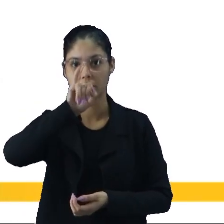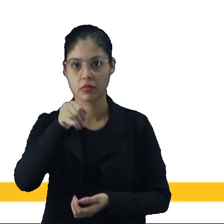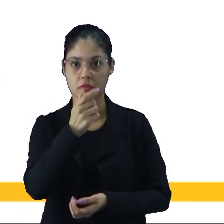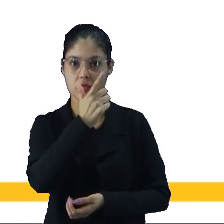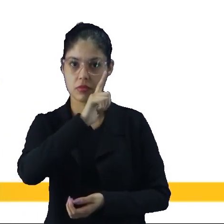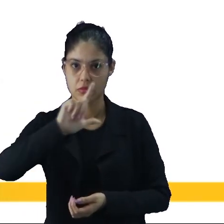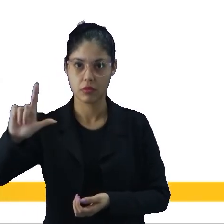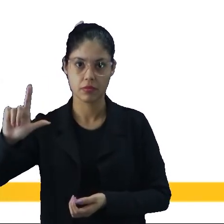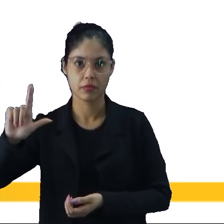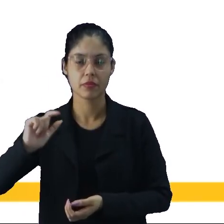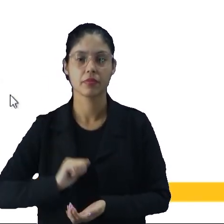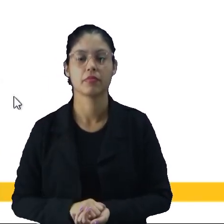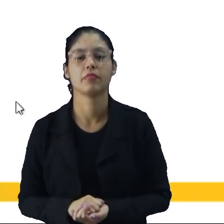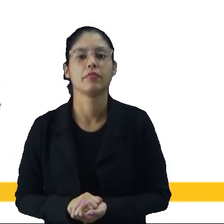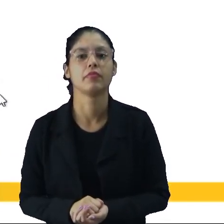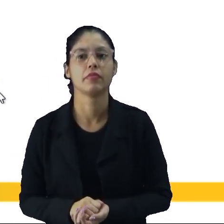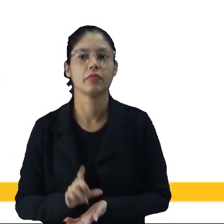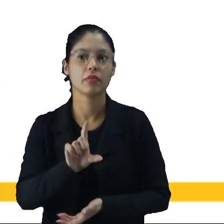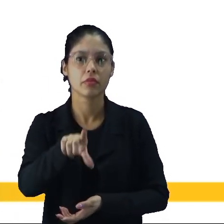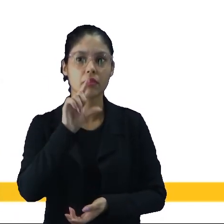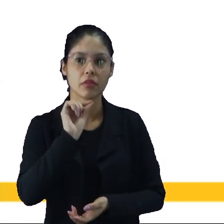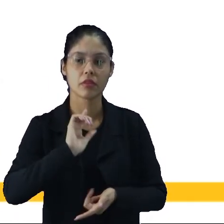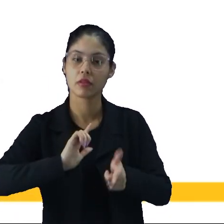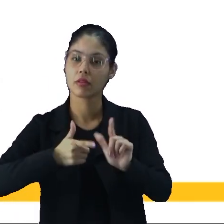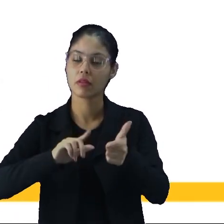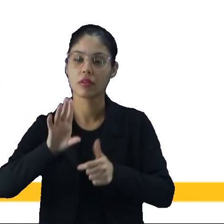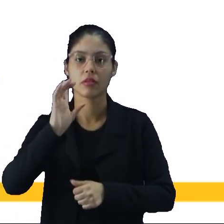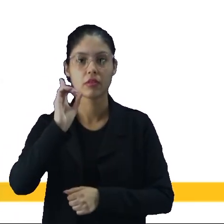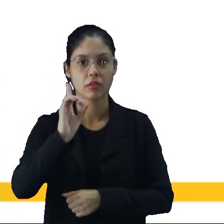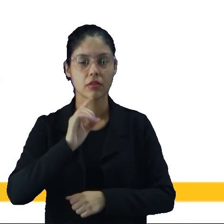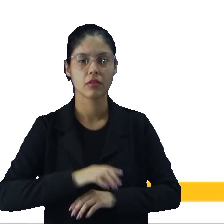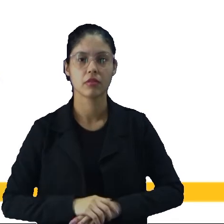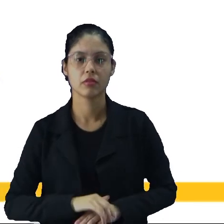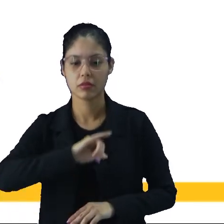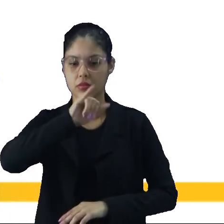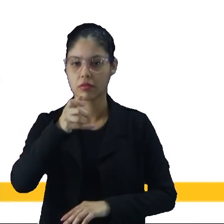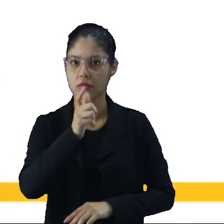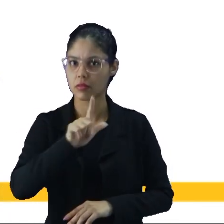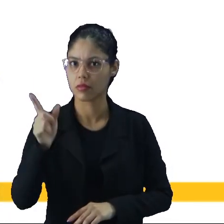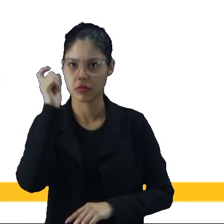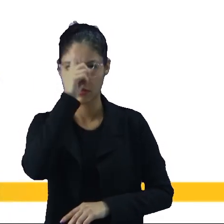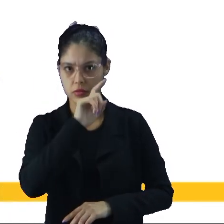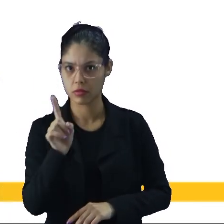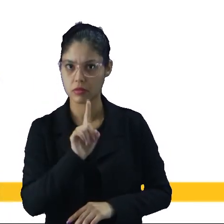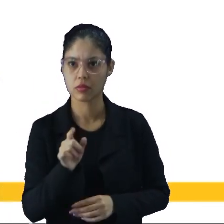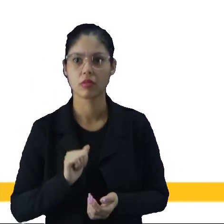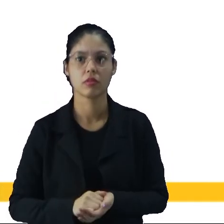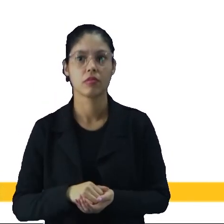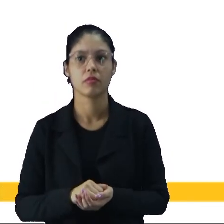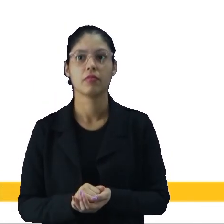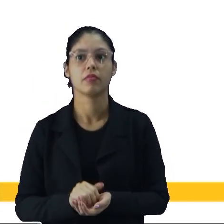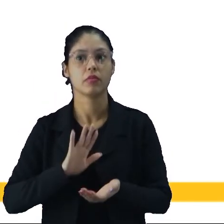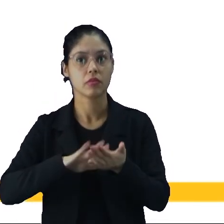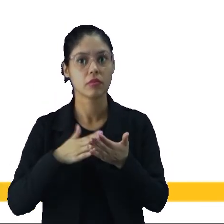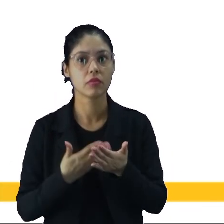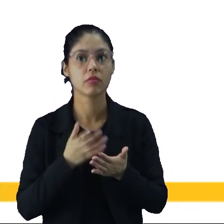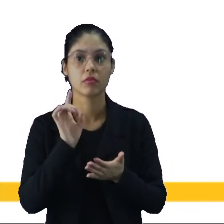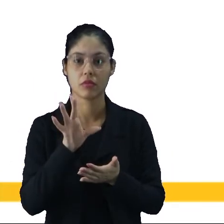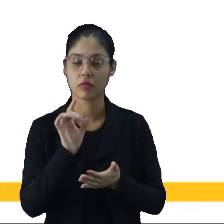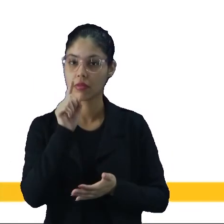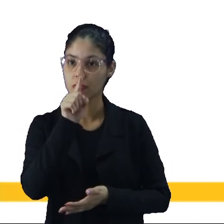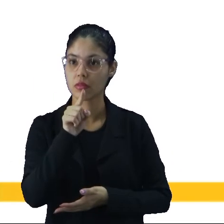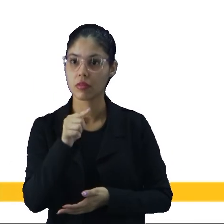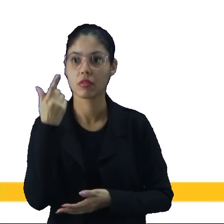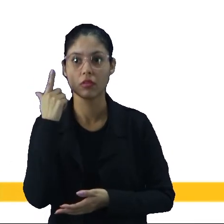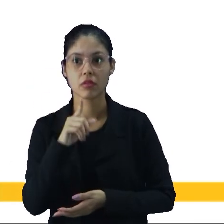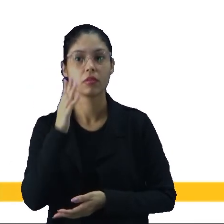julho. Então, a alternativa aqui é de julho. Não é difícil, viu? Uma questão de interpretação para